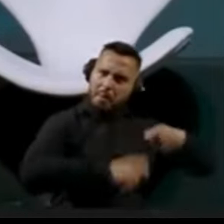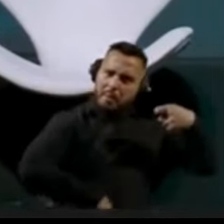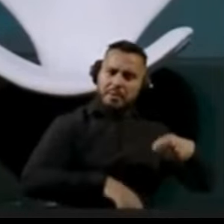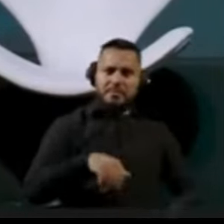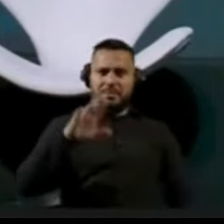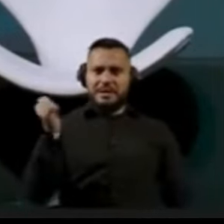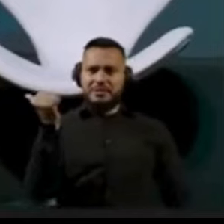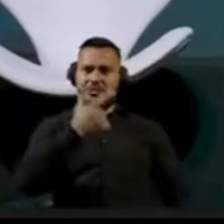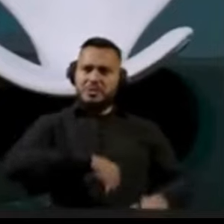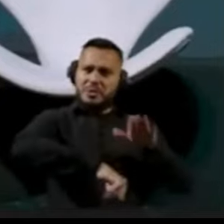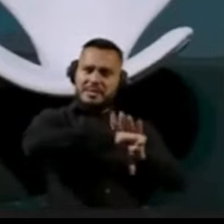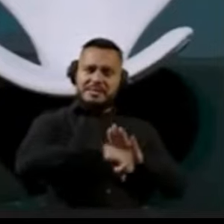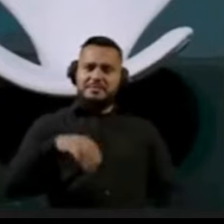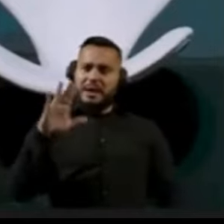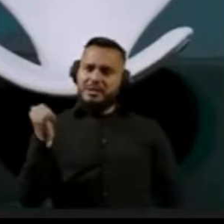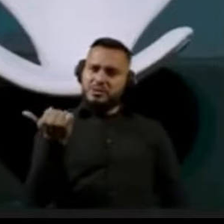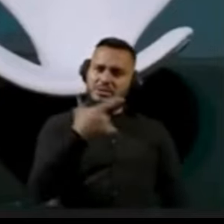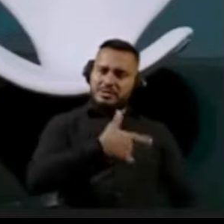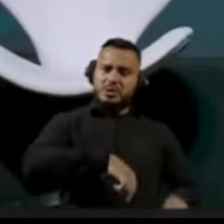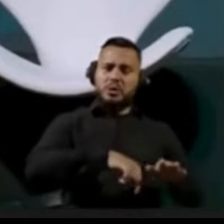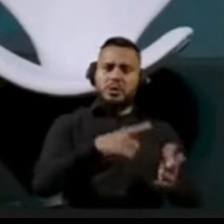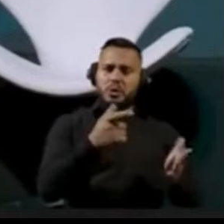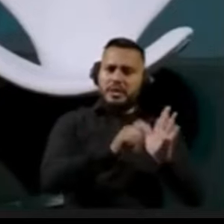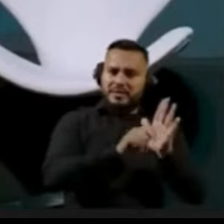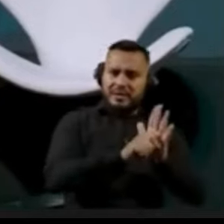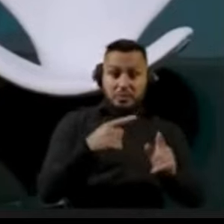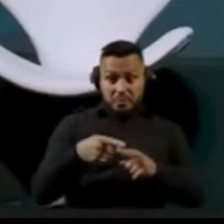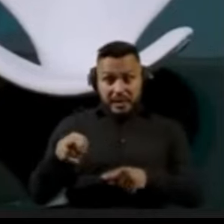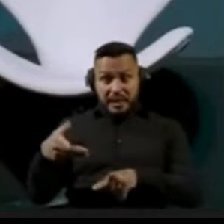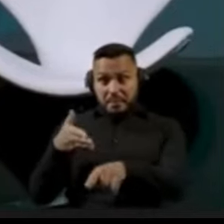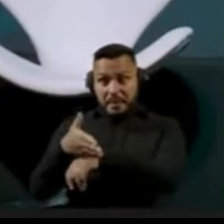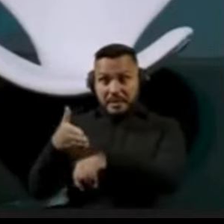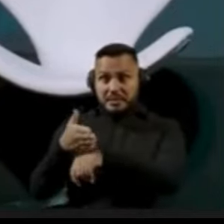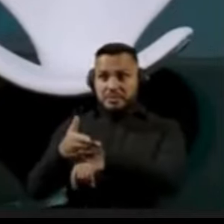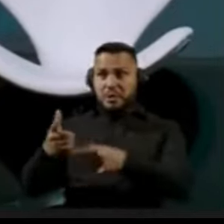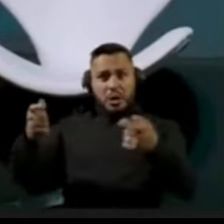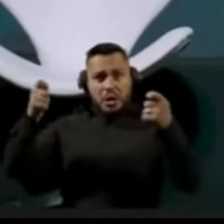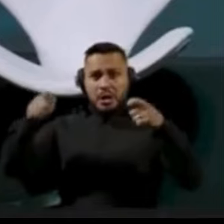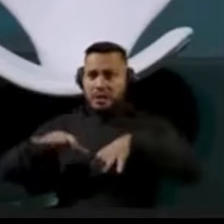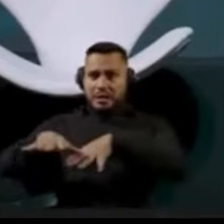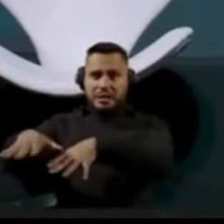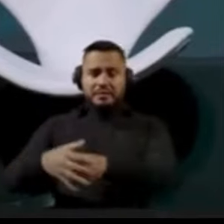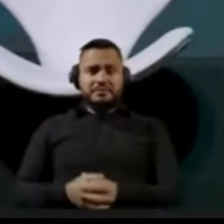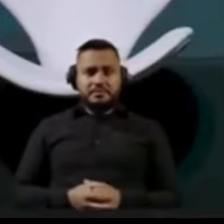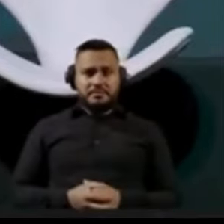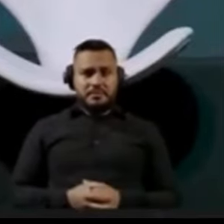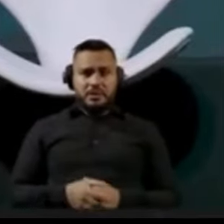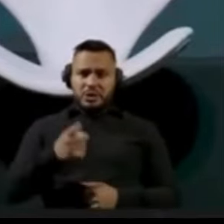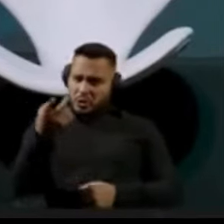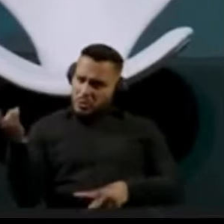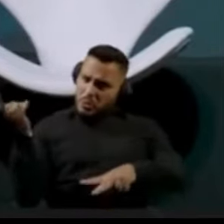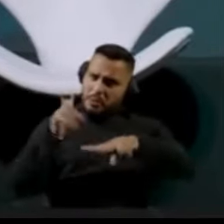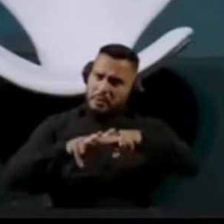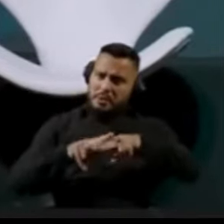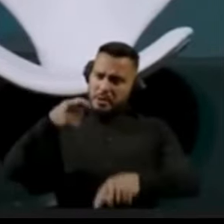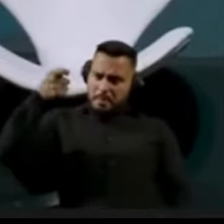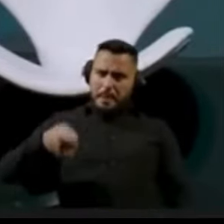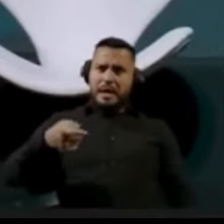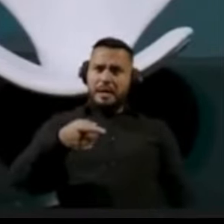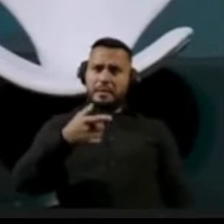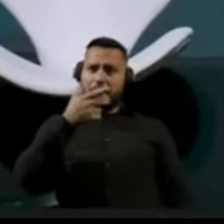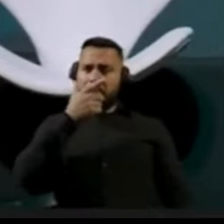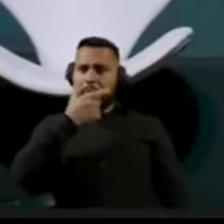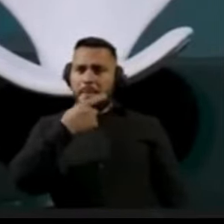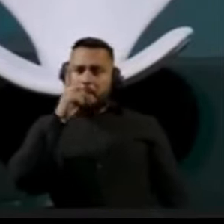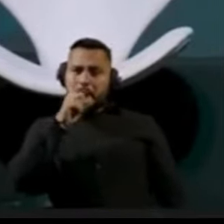assassino, mais do que um traficante, porque estava numa baderna. Você condenar mães e pais de família a estarem longe dos seus